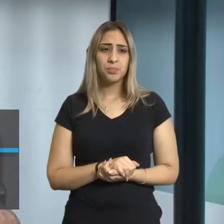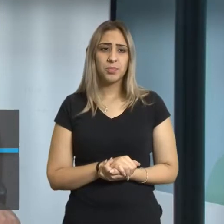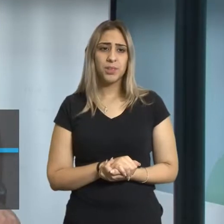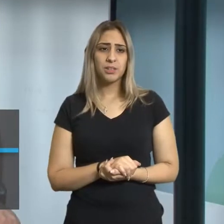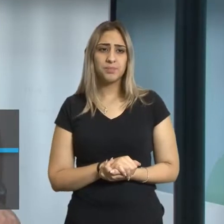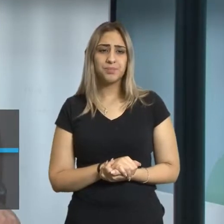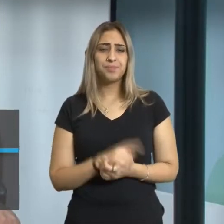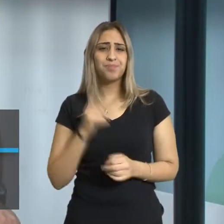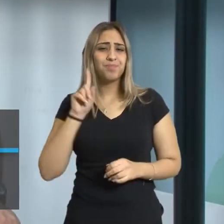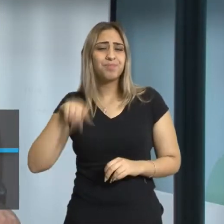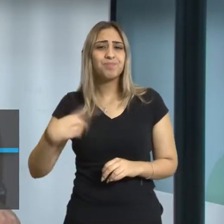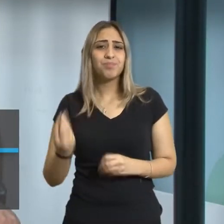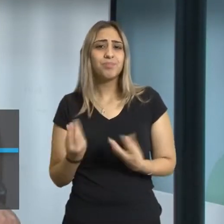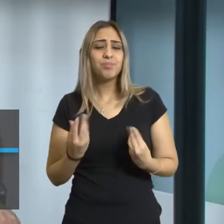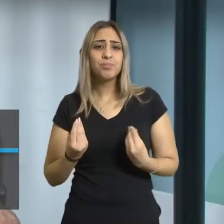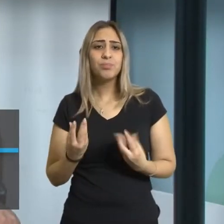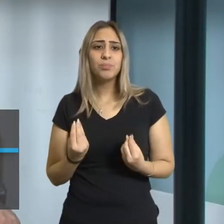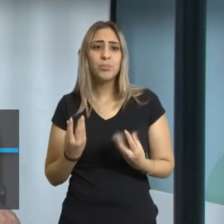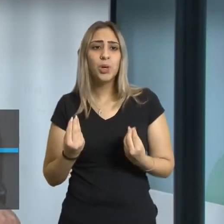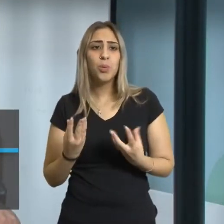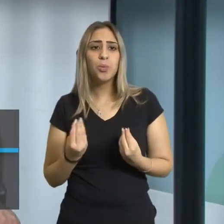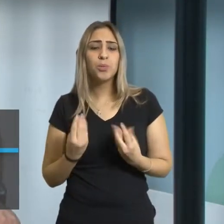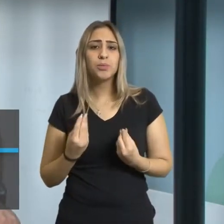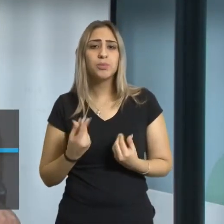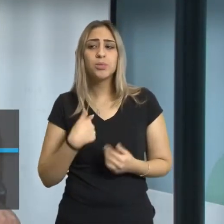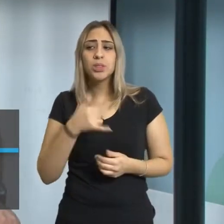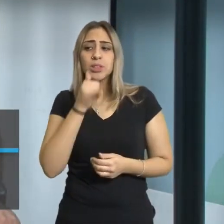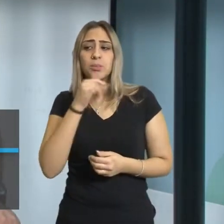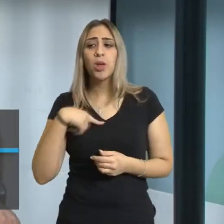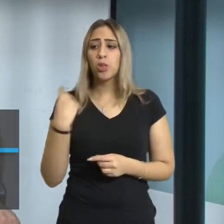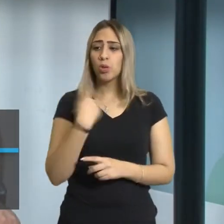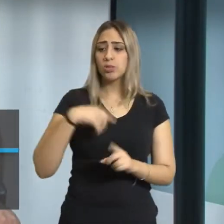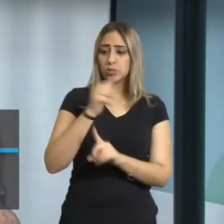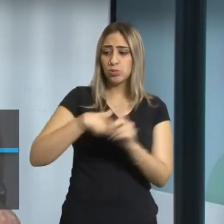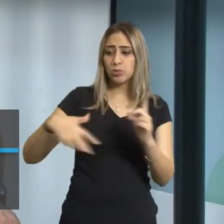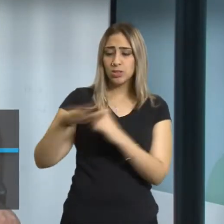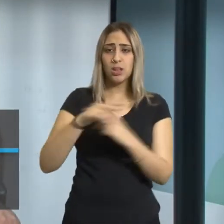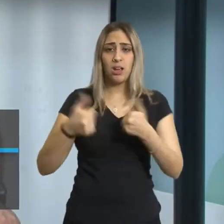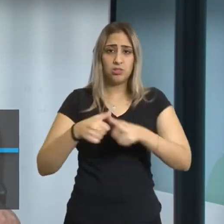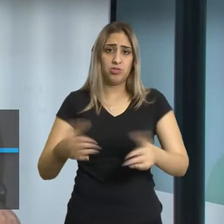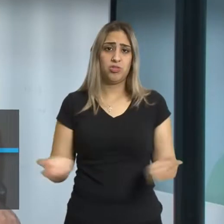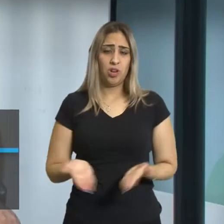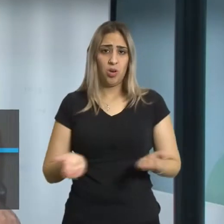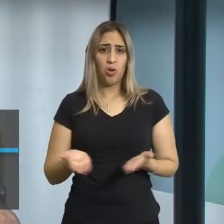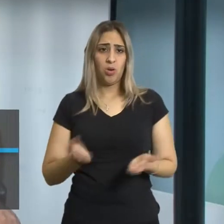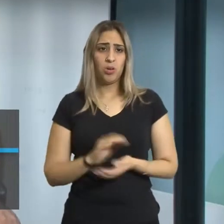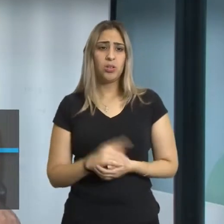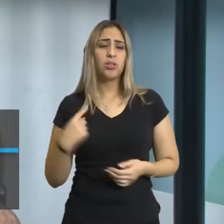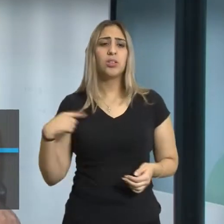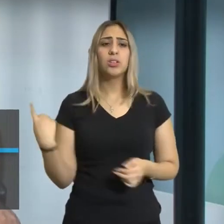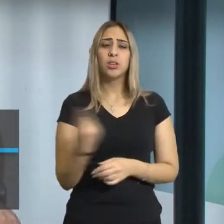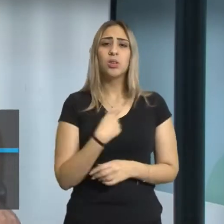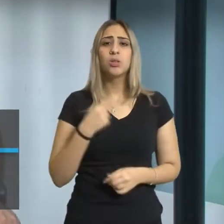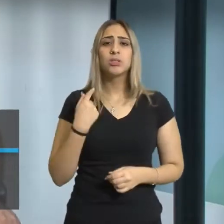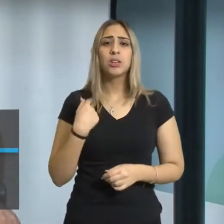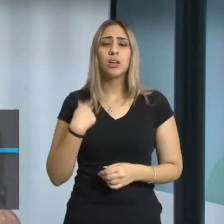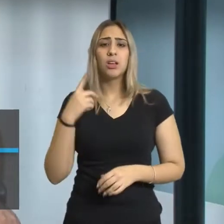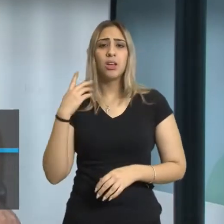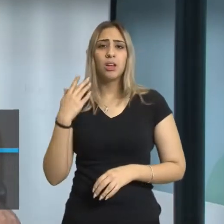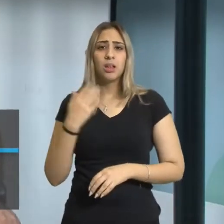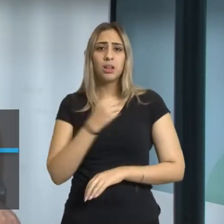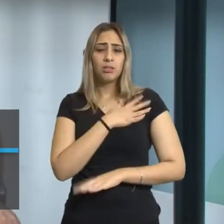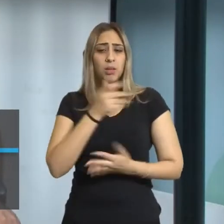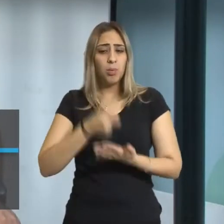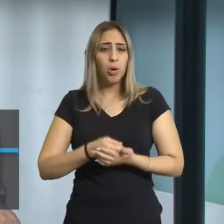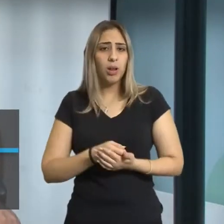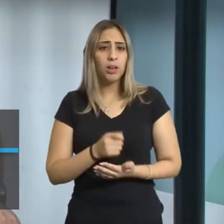ela é Ela é um exemplo da nossa sociedade atual inclusive né a gente a nossa democracia tem a ver com a